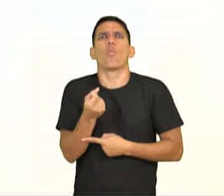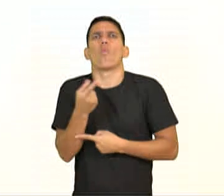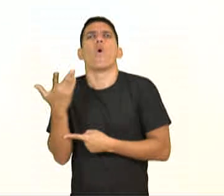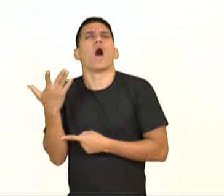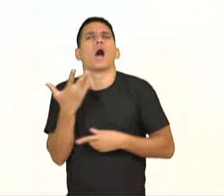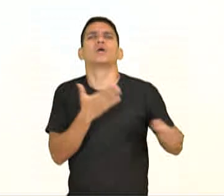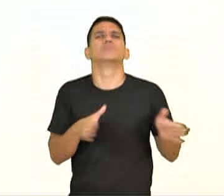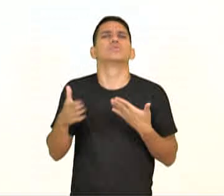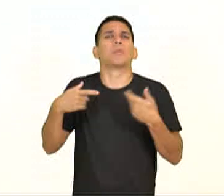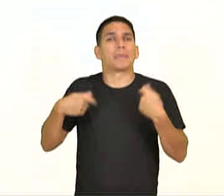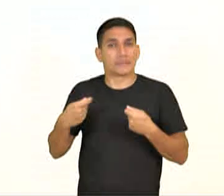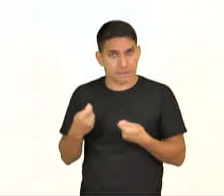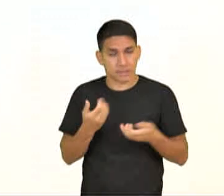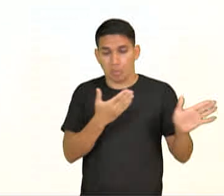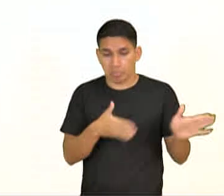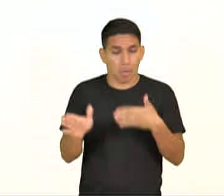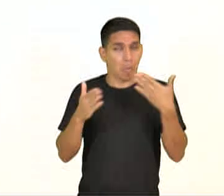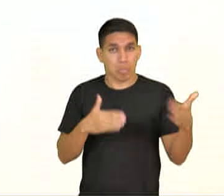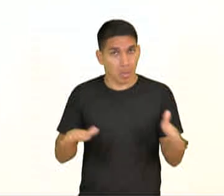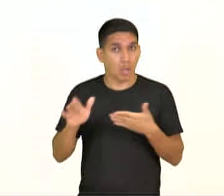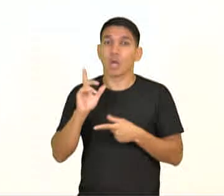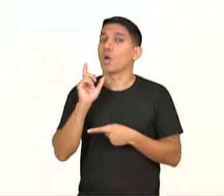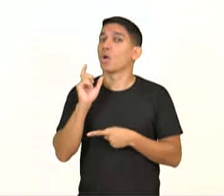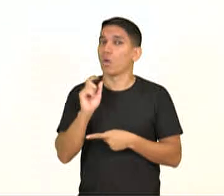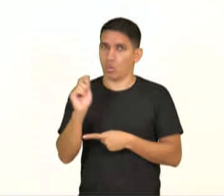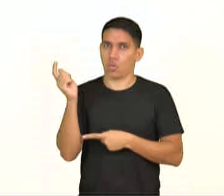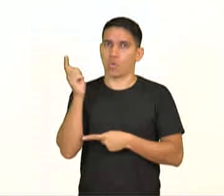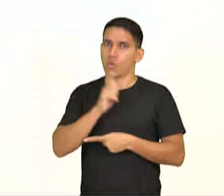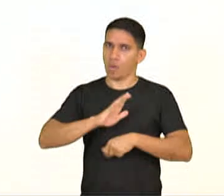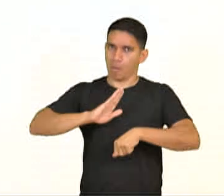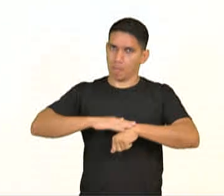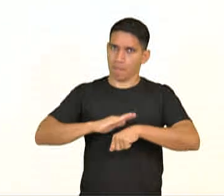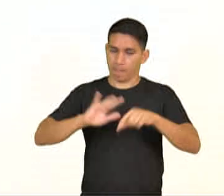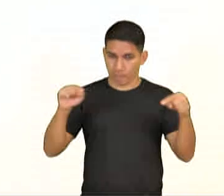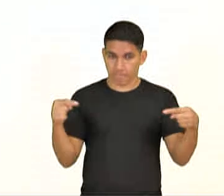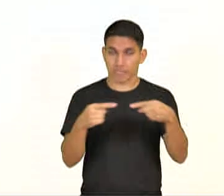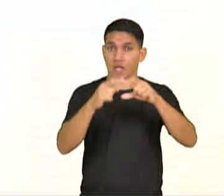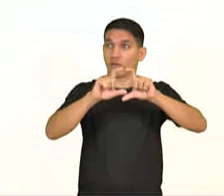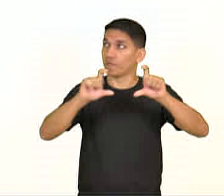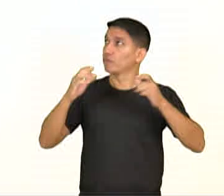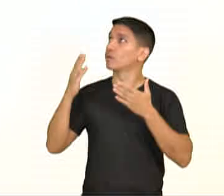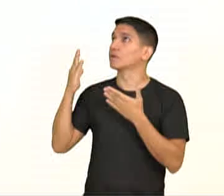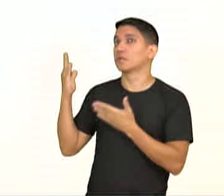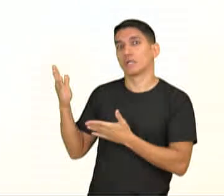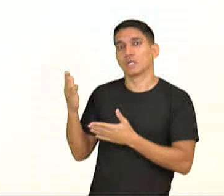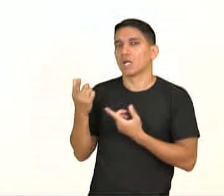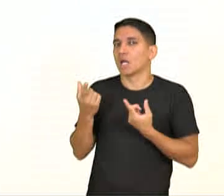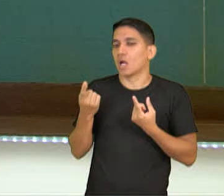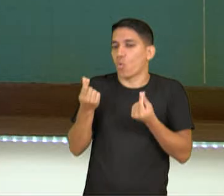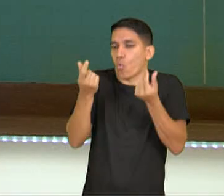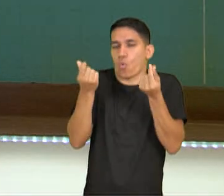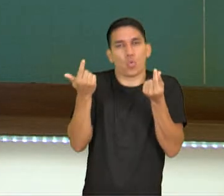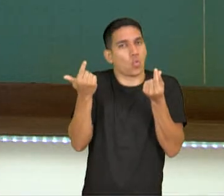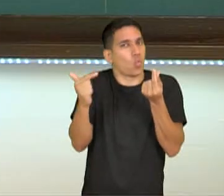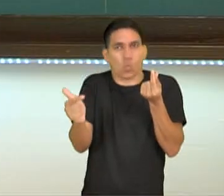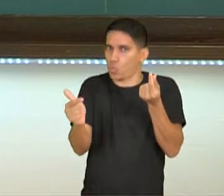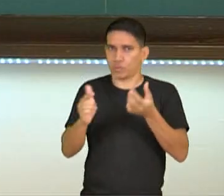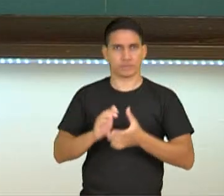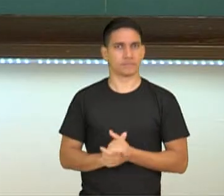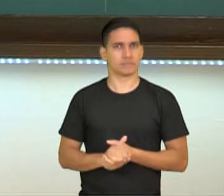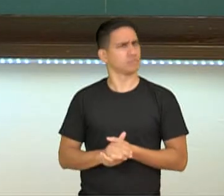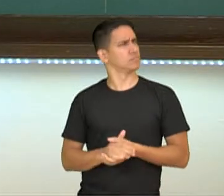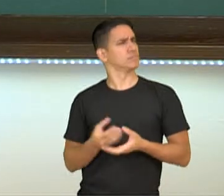ser produzido para que, conforme essa função, não houvesse custo? Olha só,